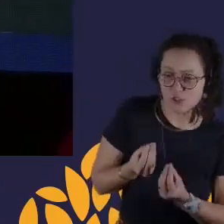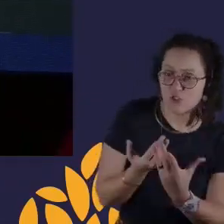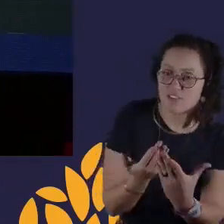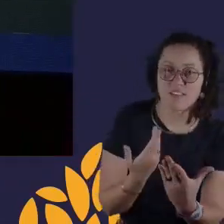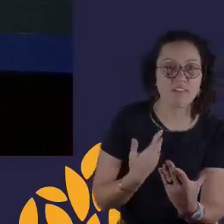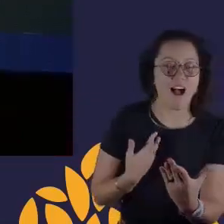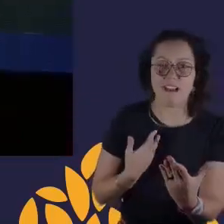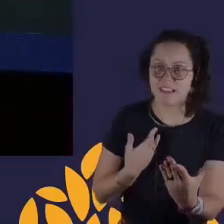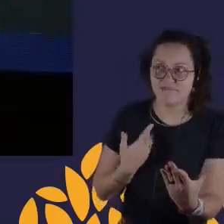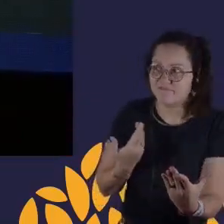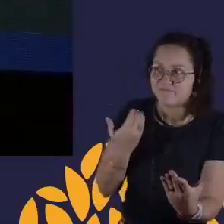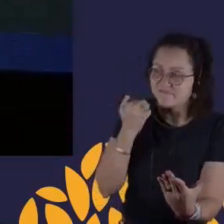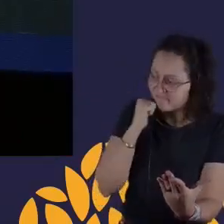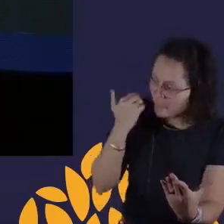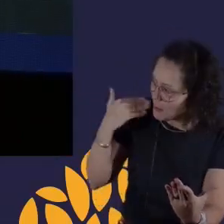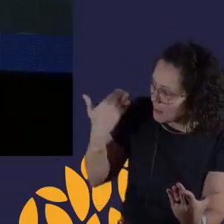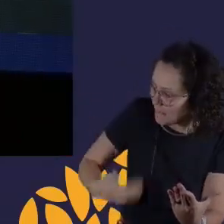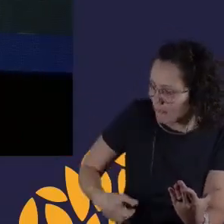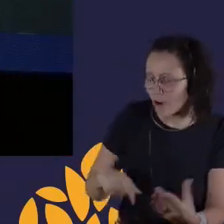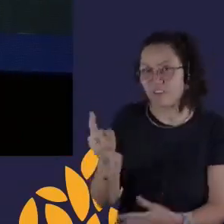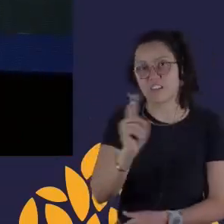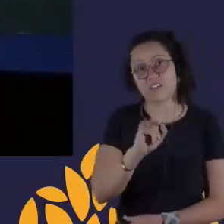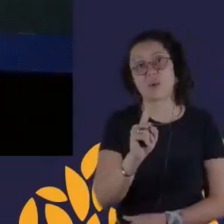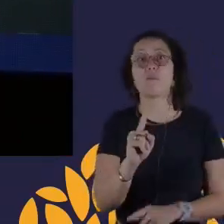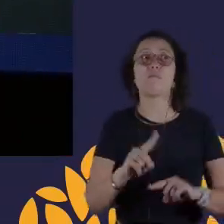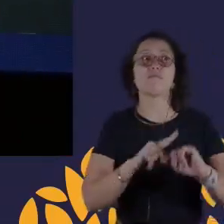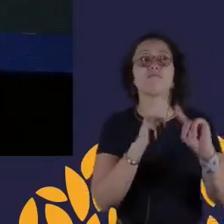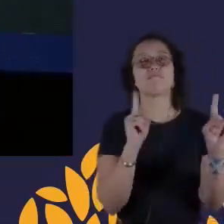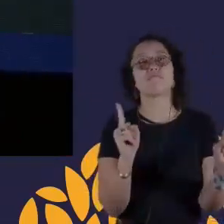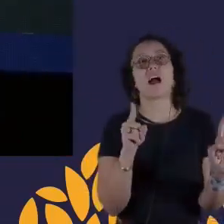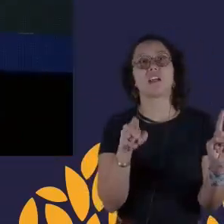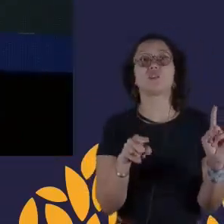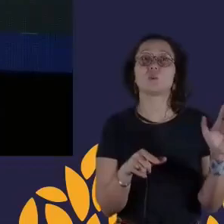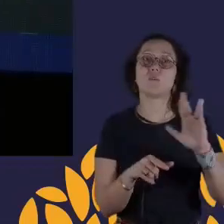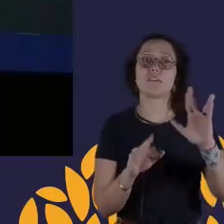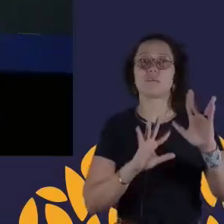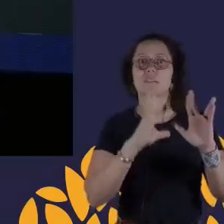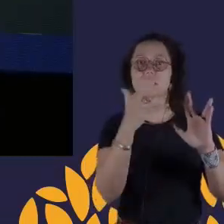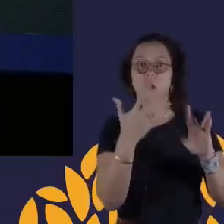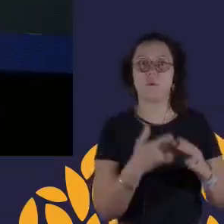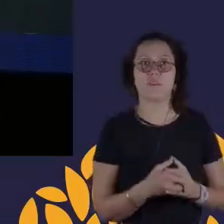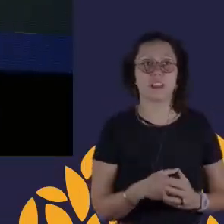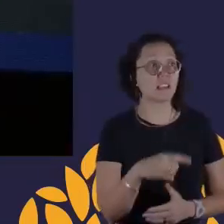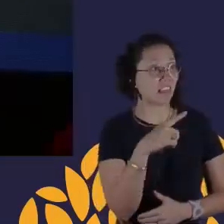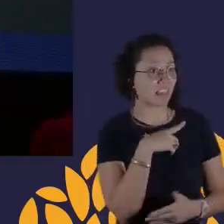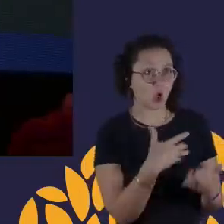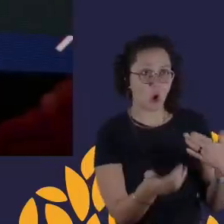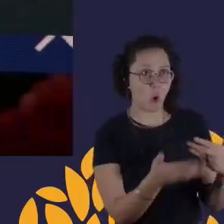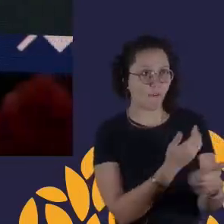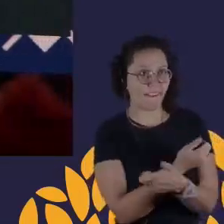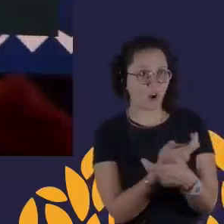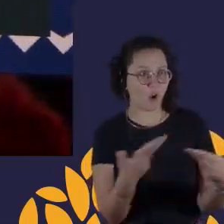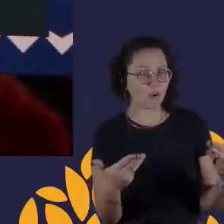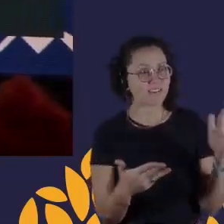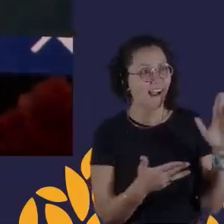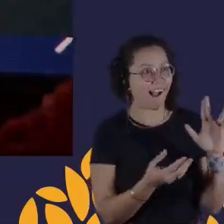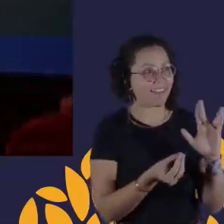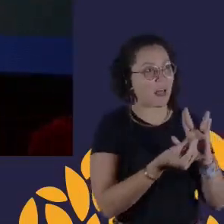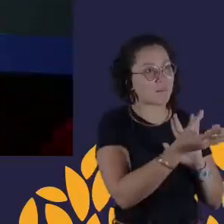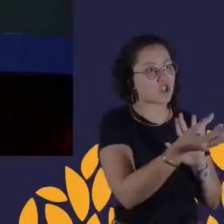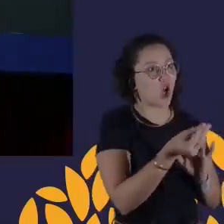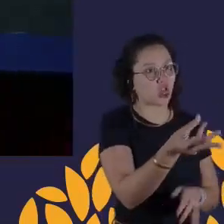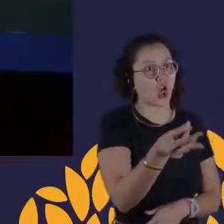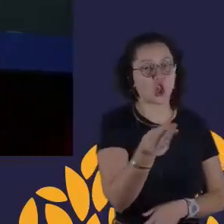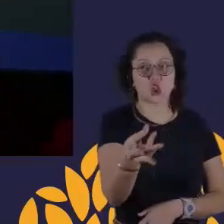evidência. Com cannabis sim acontece. Que você tem isso? Toma cannabis. Tem aquilo? Toma cannabis.